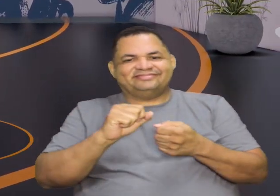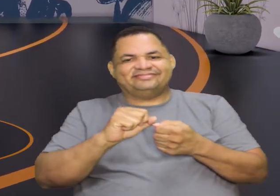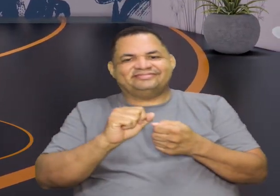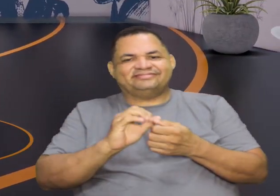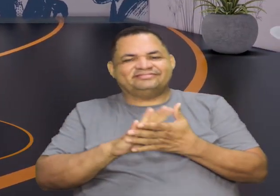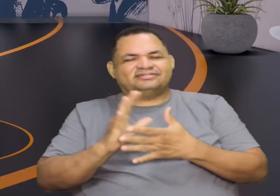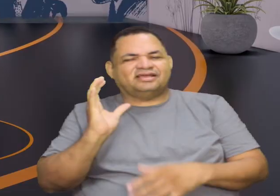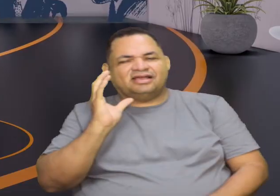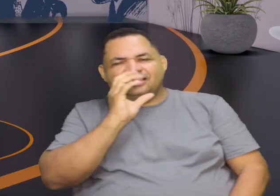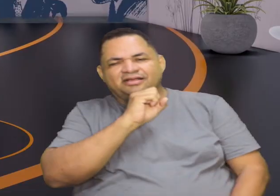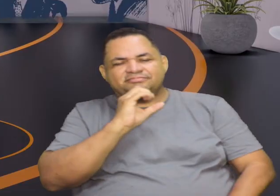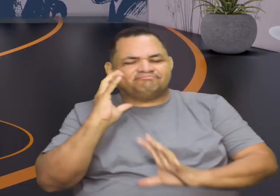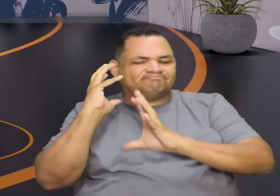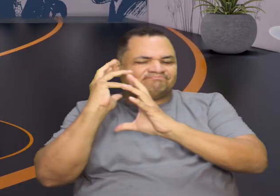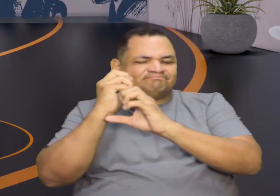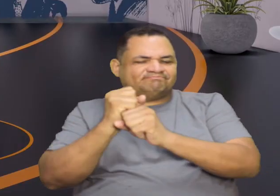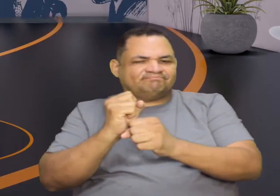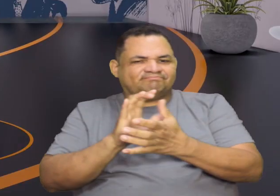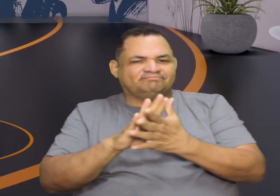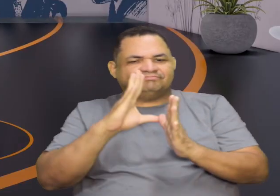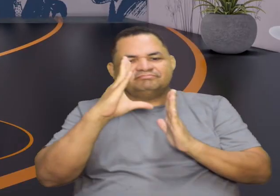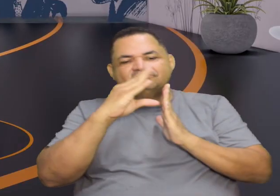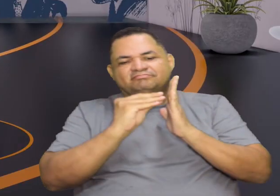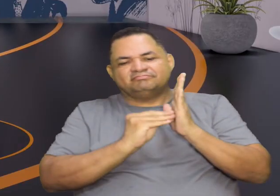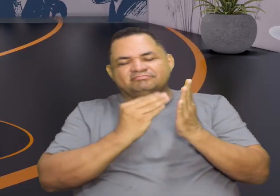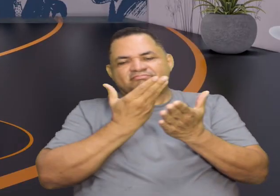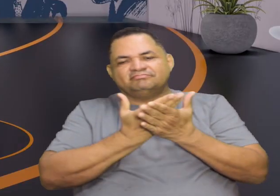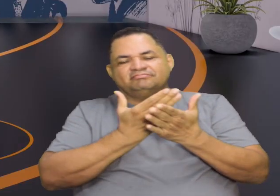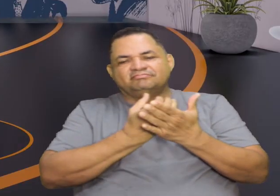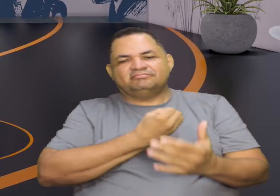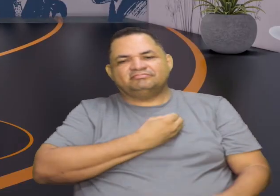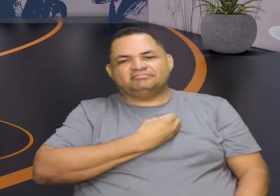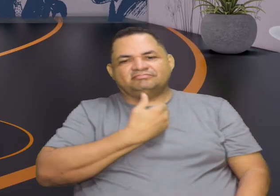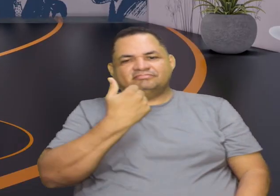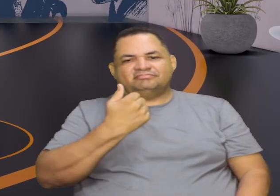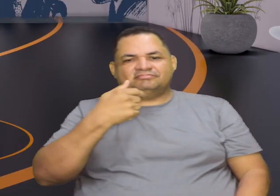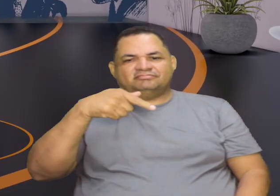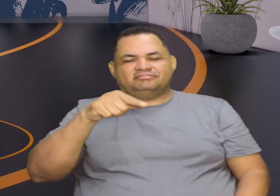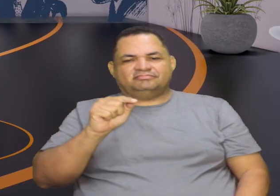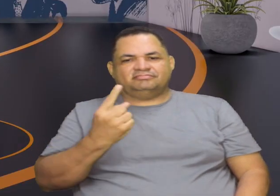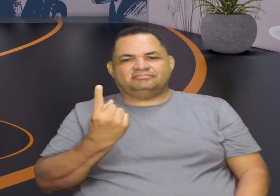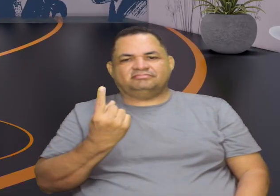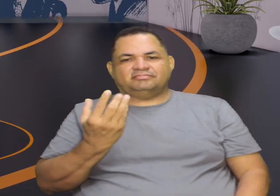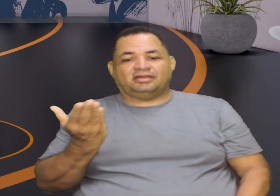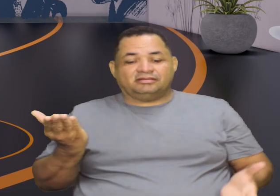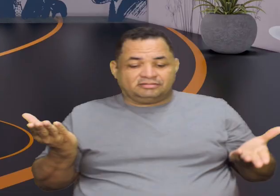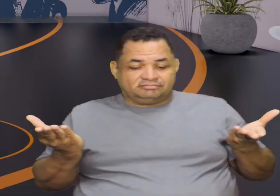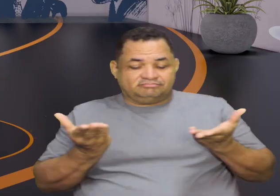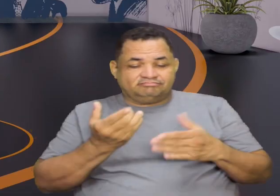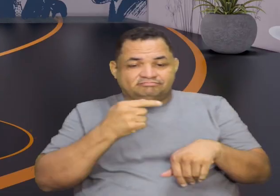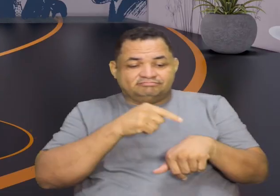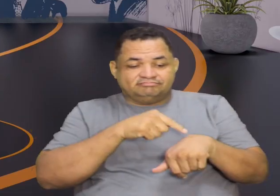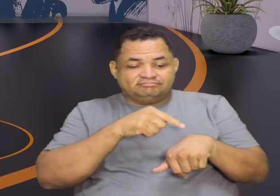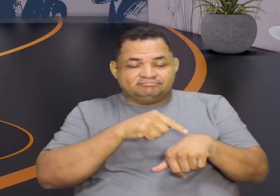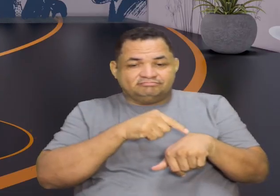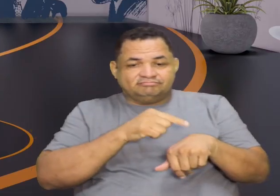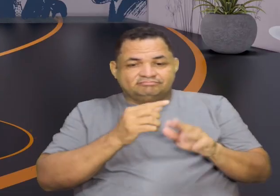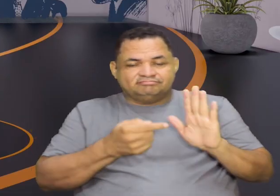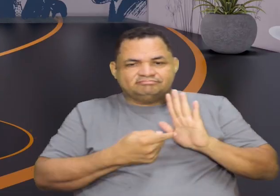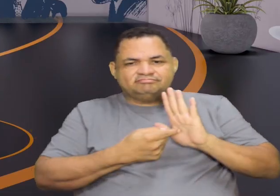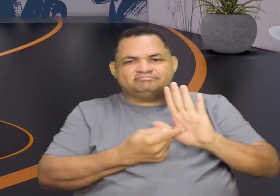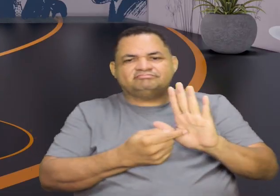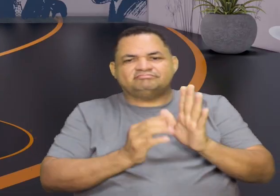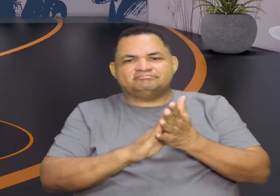aquela breve revisão do conteúdo que a gente viu na aula 17.1, né? Então agora a gente vai trazer os